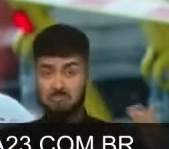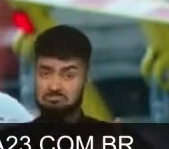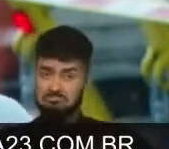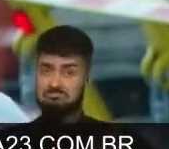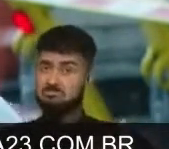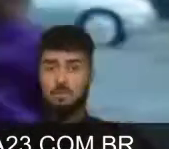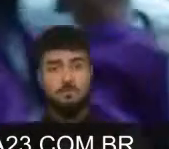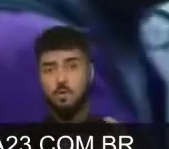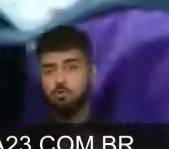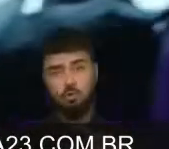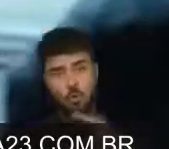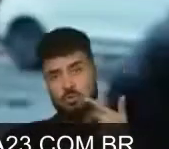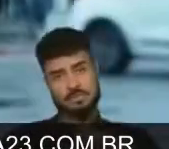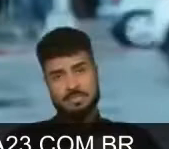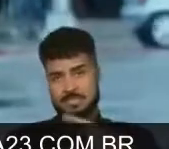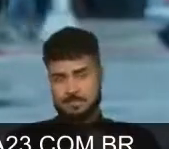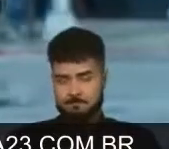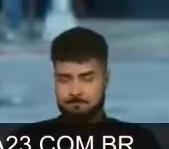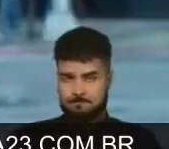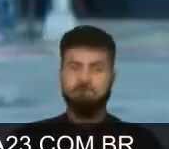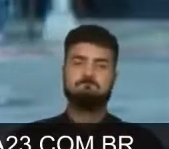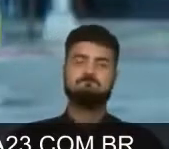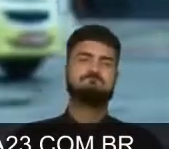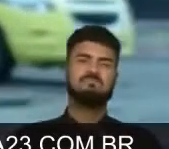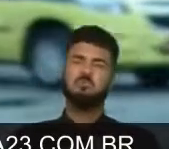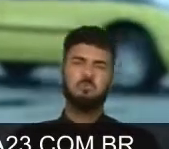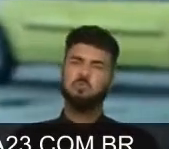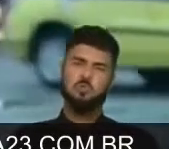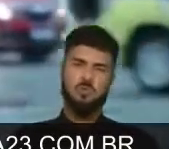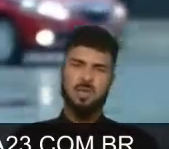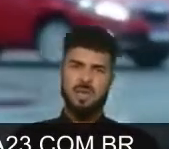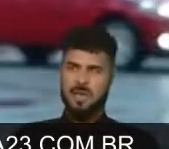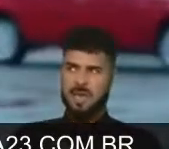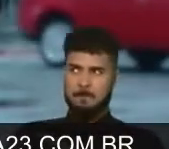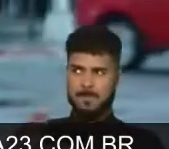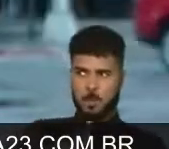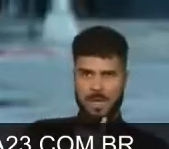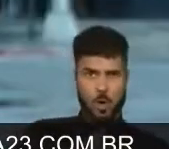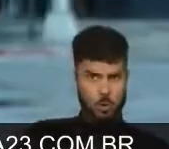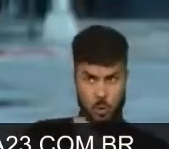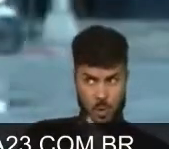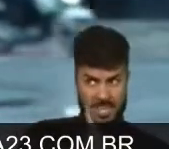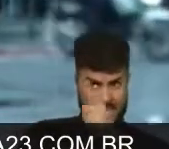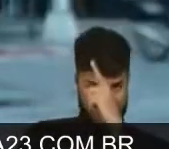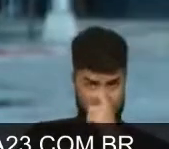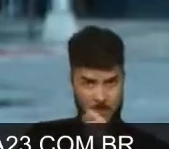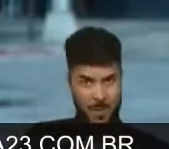consegui recuperar minha conta. Eu não costumo abrir e-mail que eu não conheça.